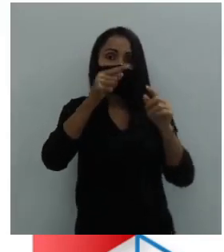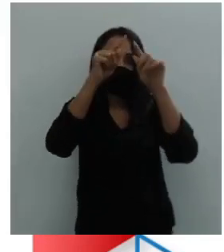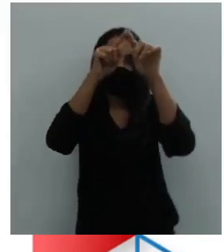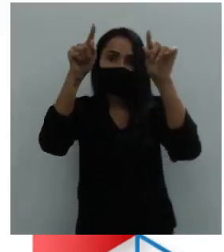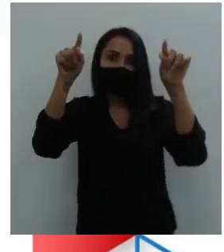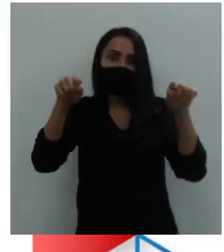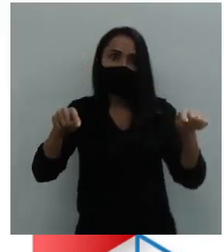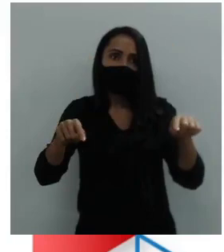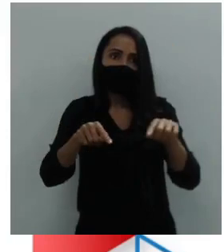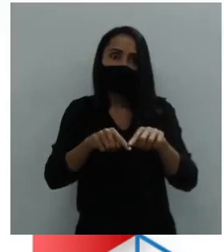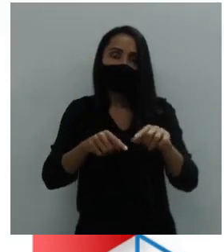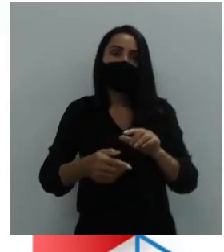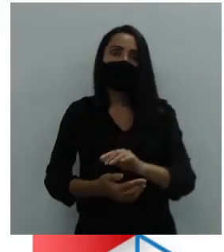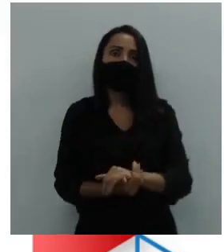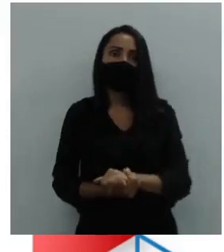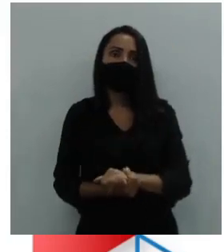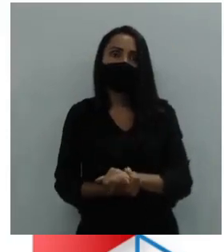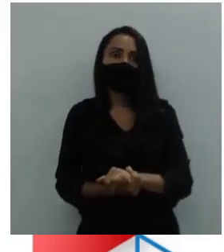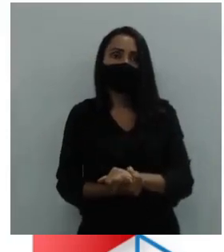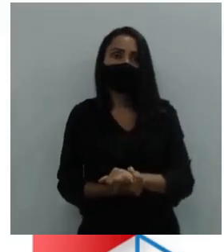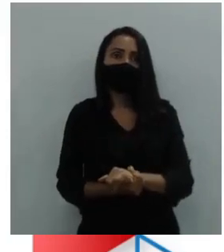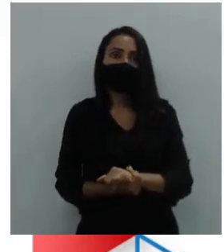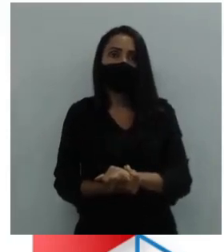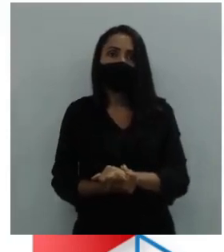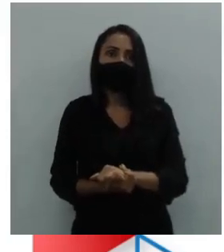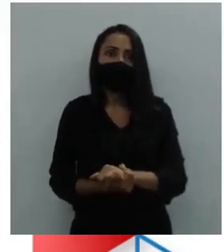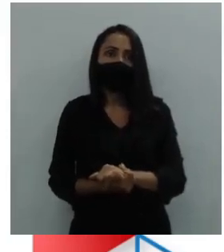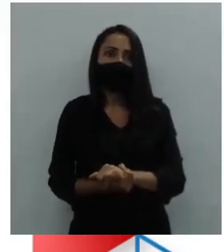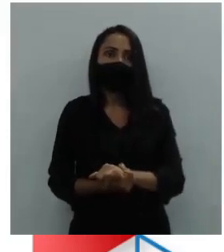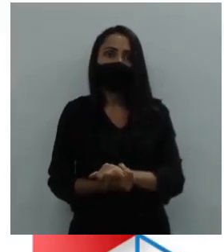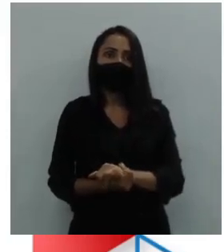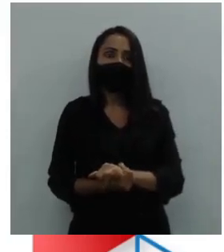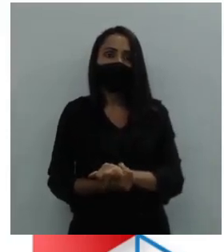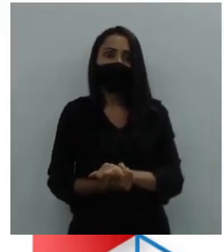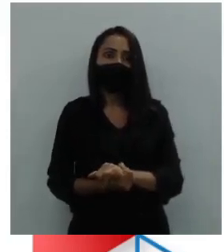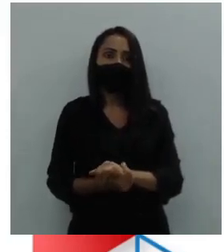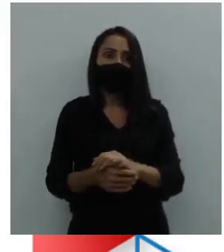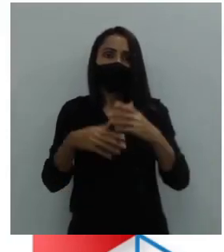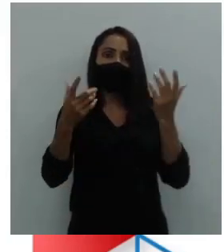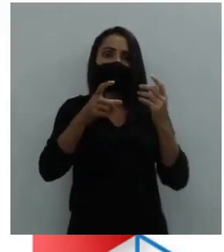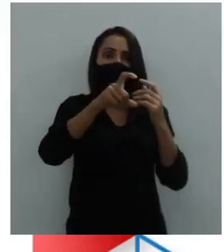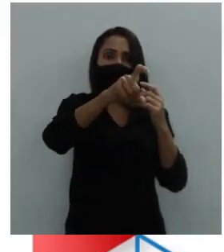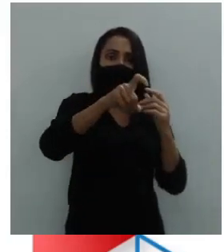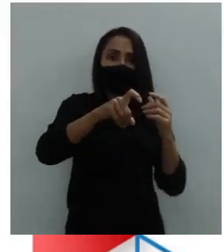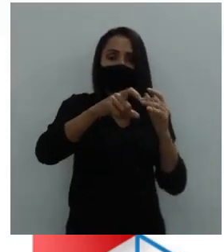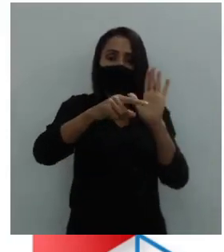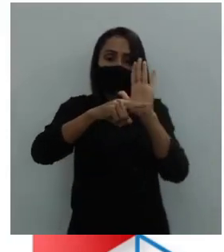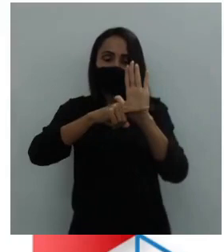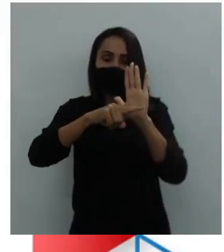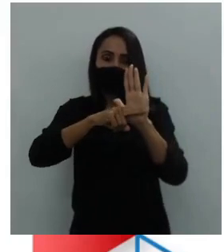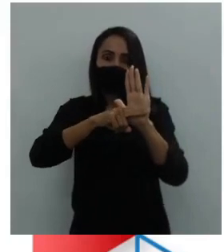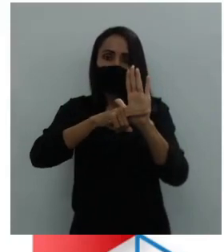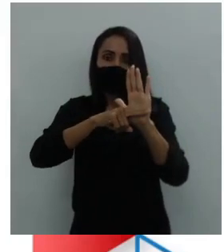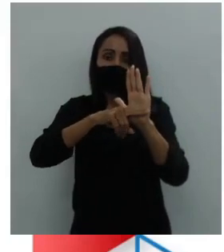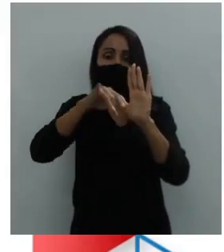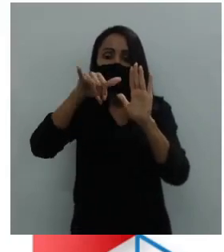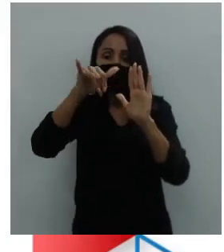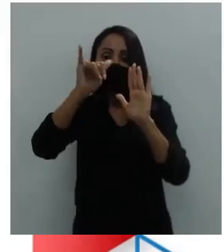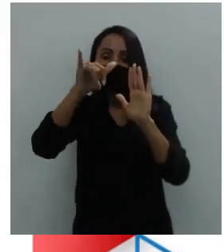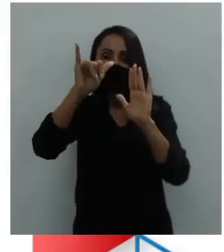plano cartesiano. No segundo. Então, se ele está no segundo, o x é negativo e o